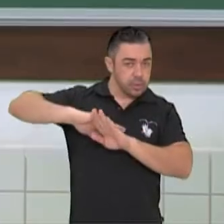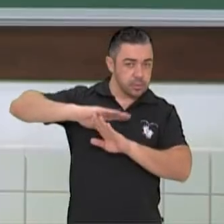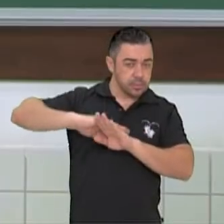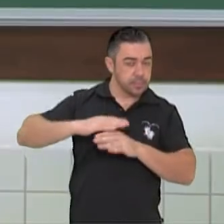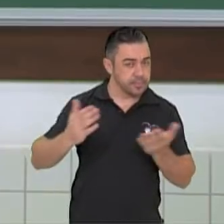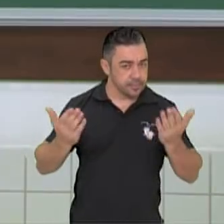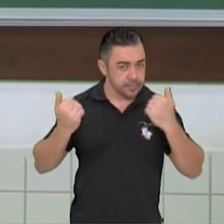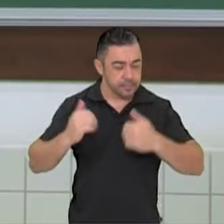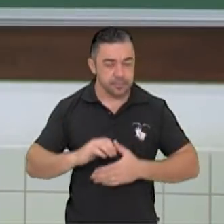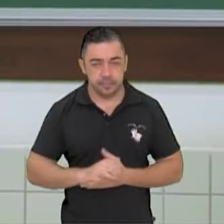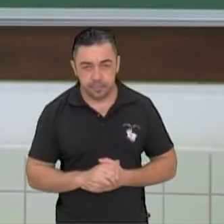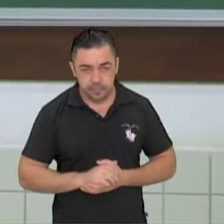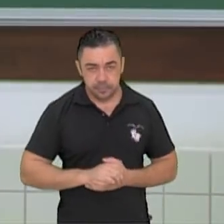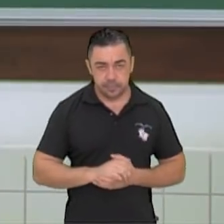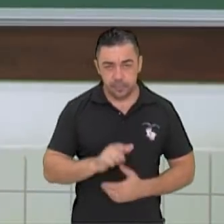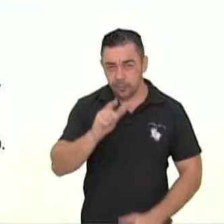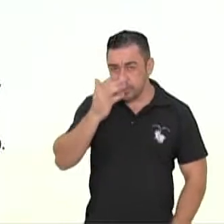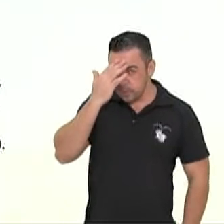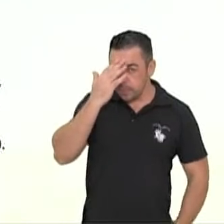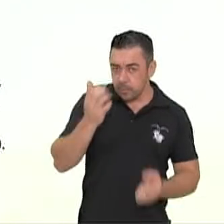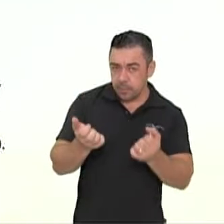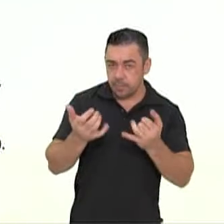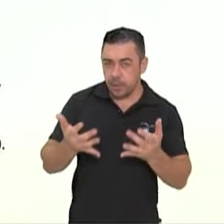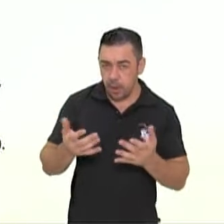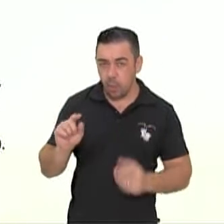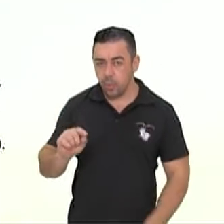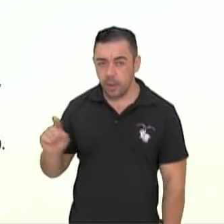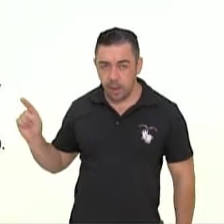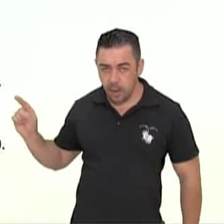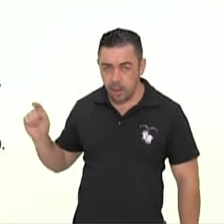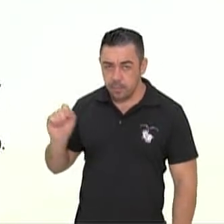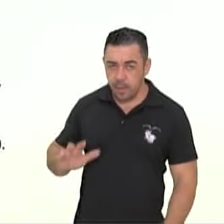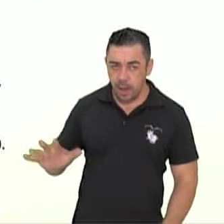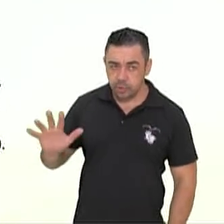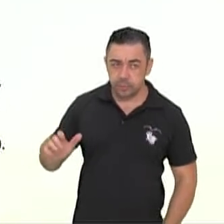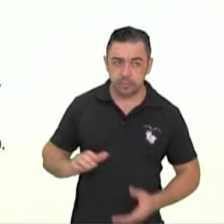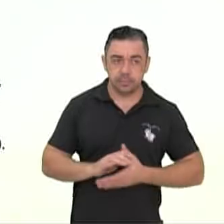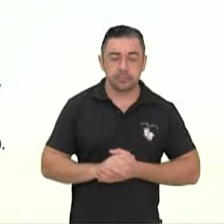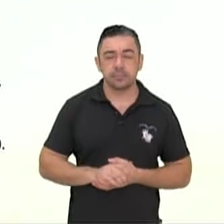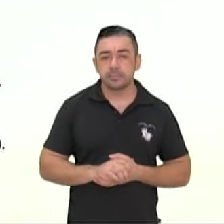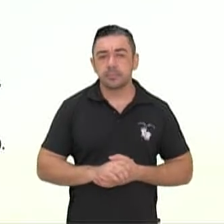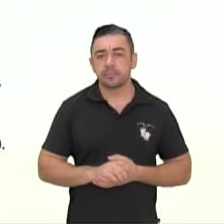Venha lá. Você saberia dizer a que se refere essa imagem?